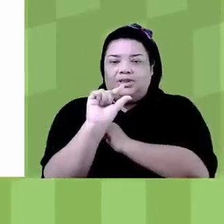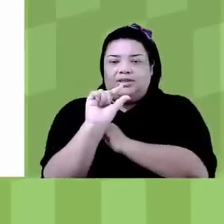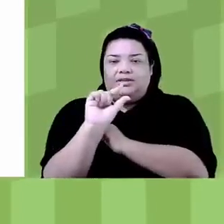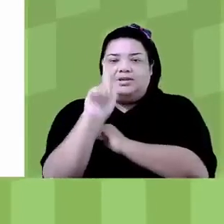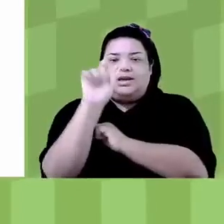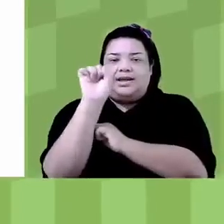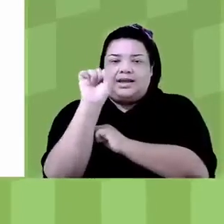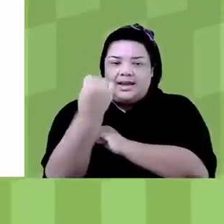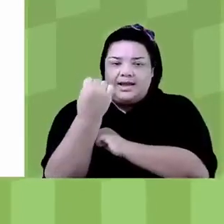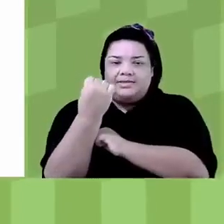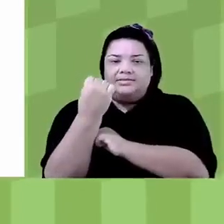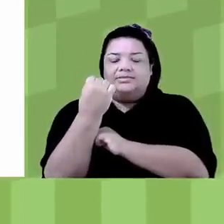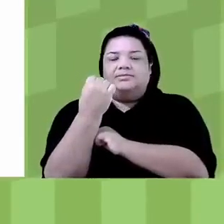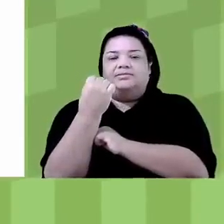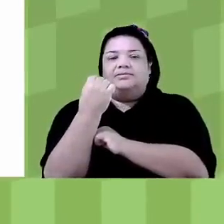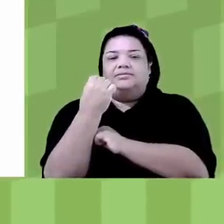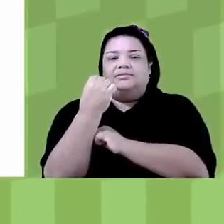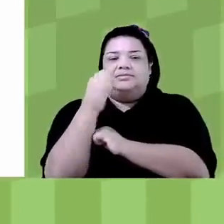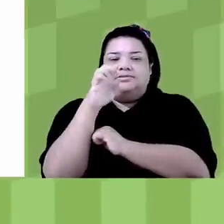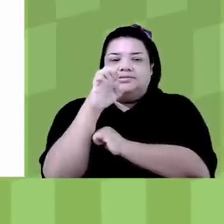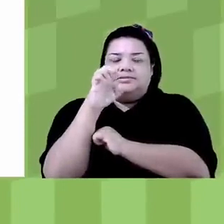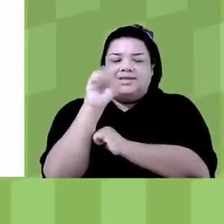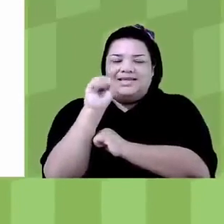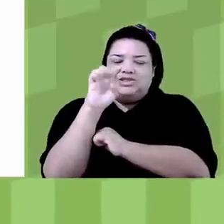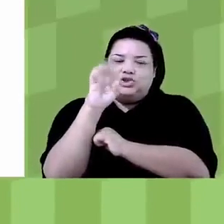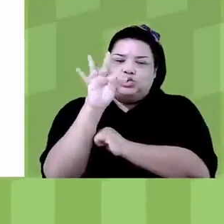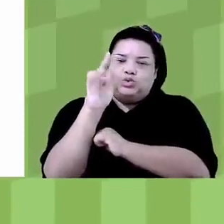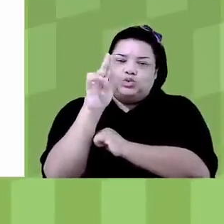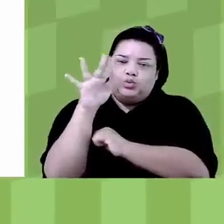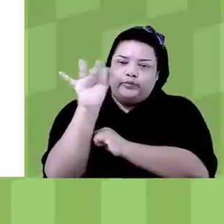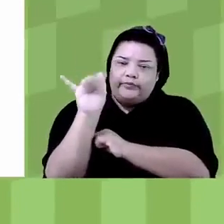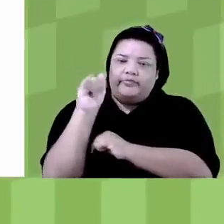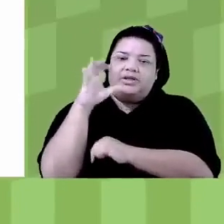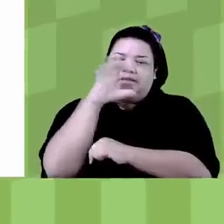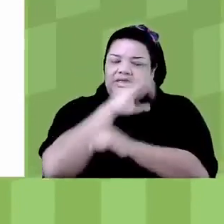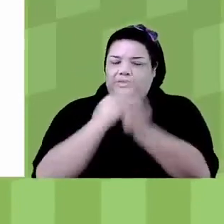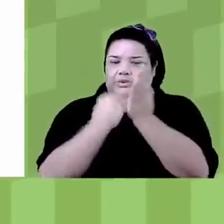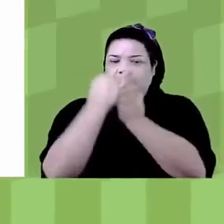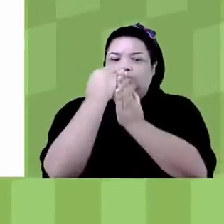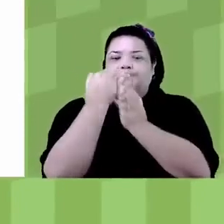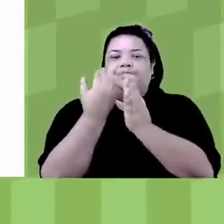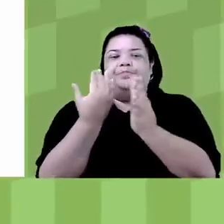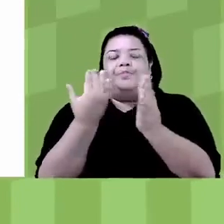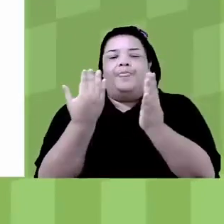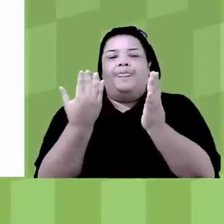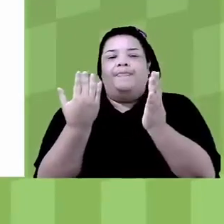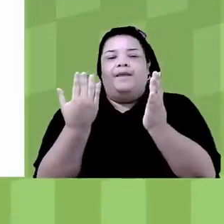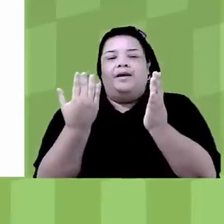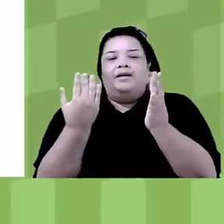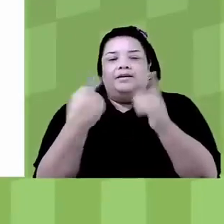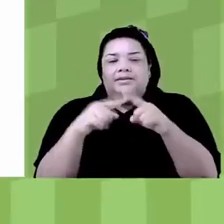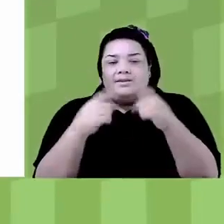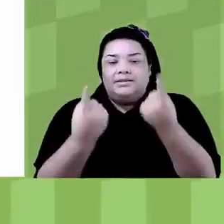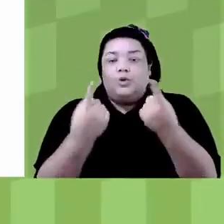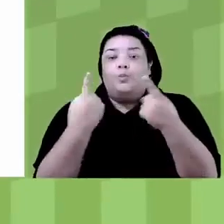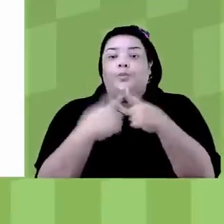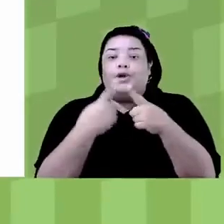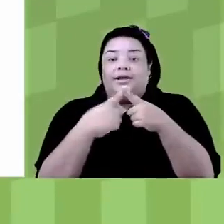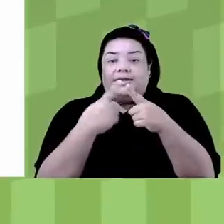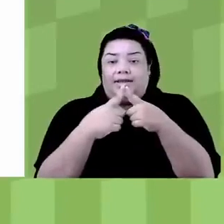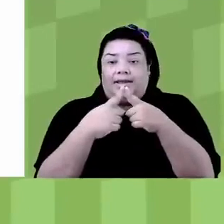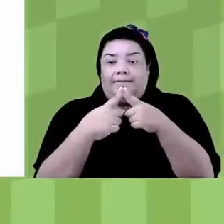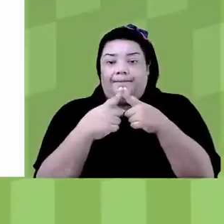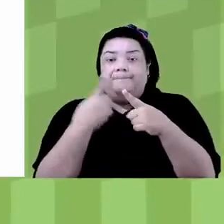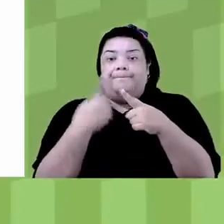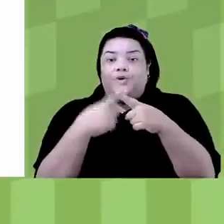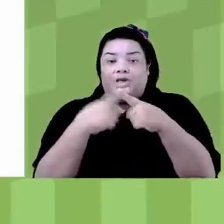meta condicionada de neutralidade, sendo que, por quê? Porque para o